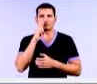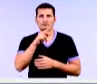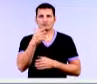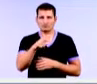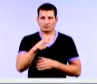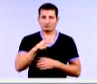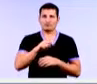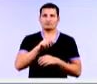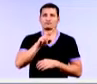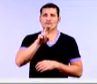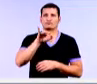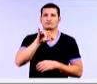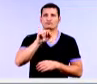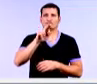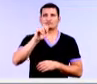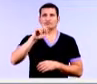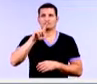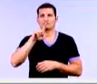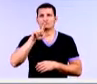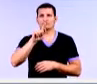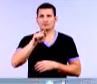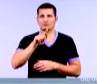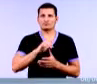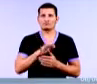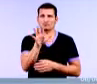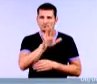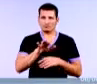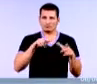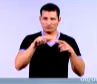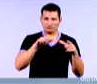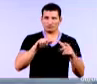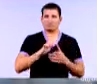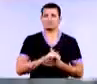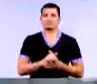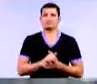rapidamente, só para a gente comparar. Olha aqui, ó, a área de trabalho.